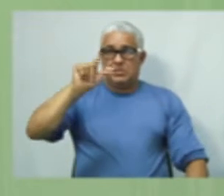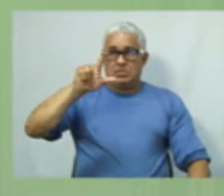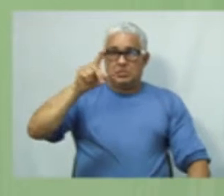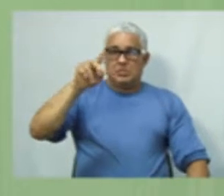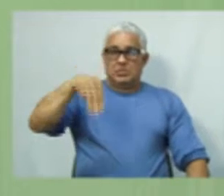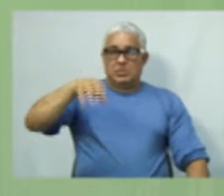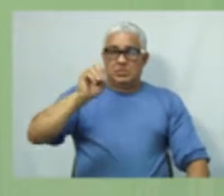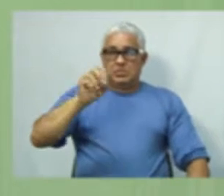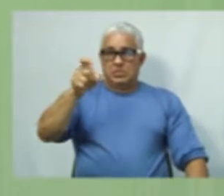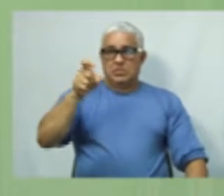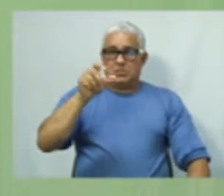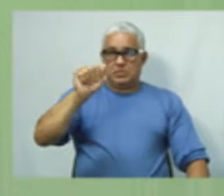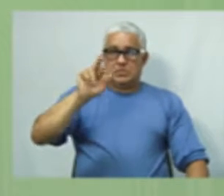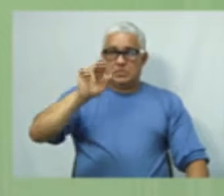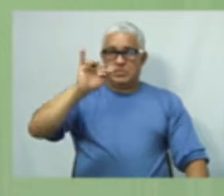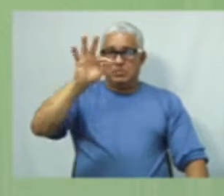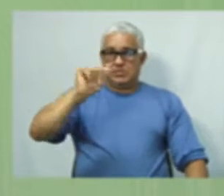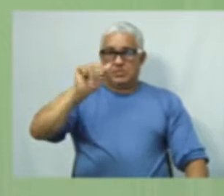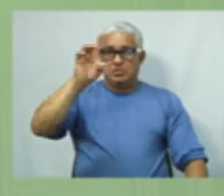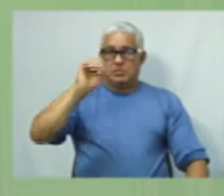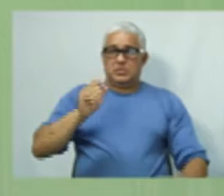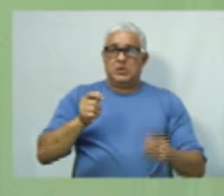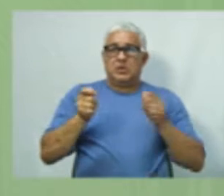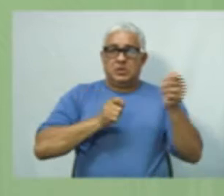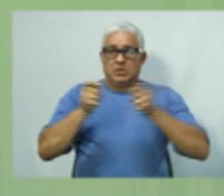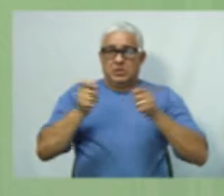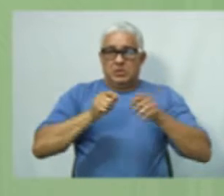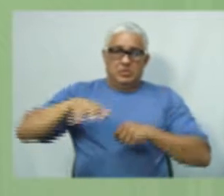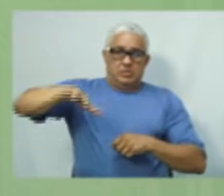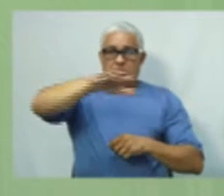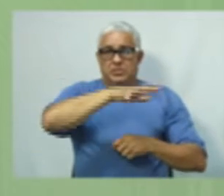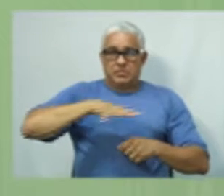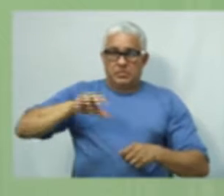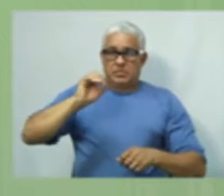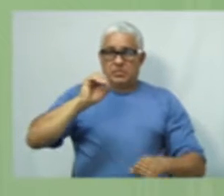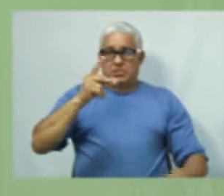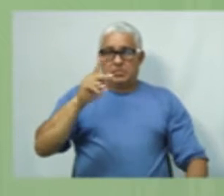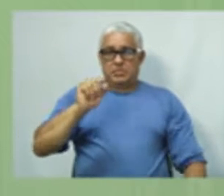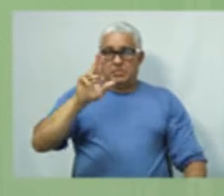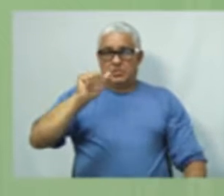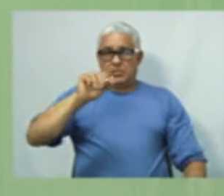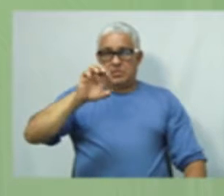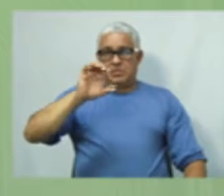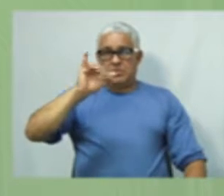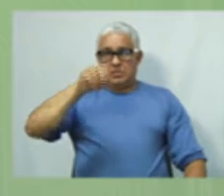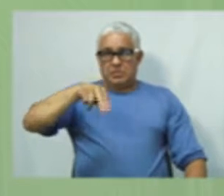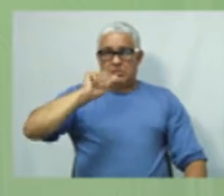ela de controle da área operacional, tudo